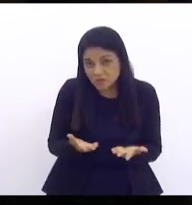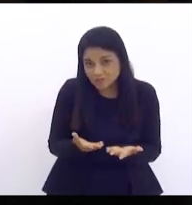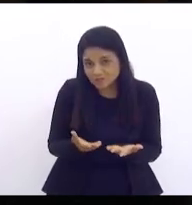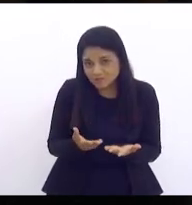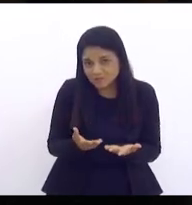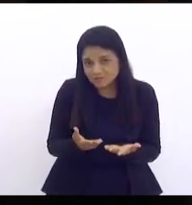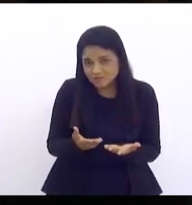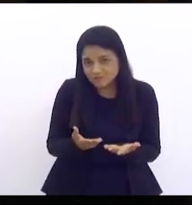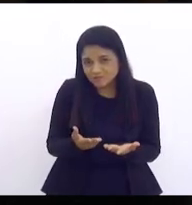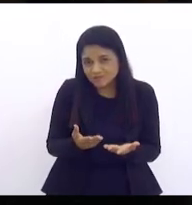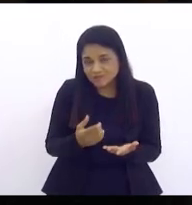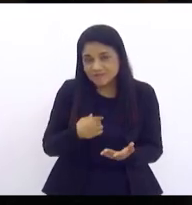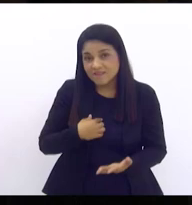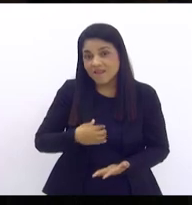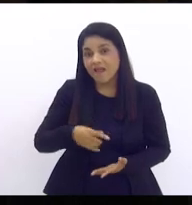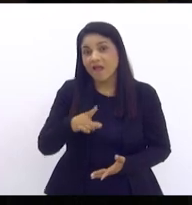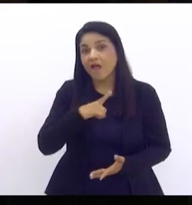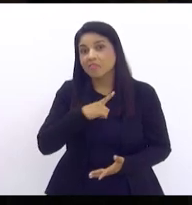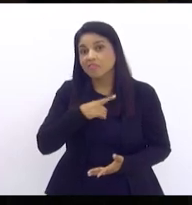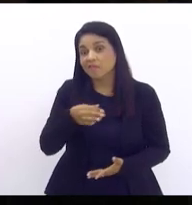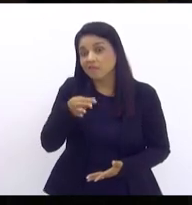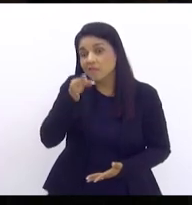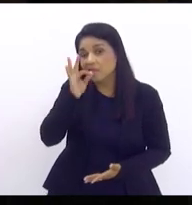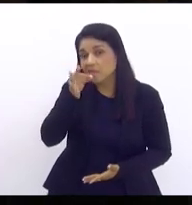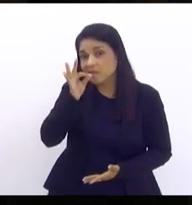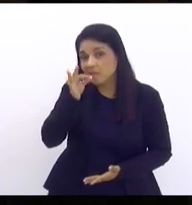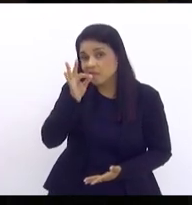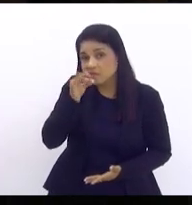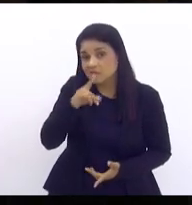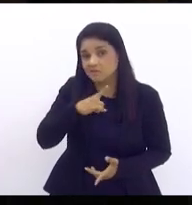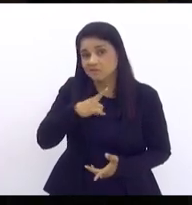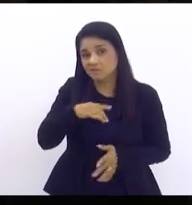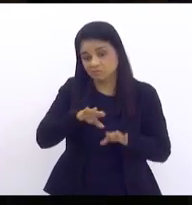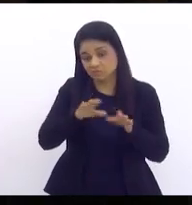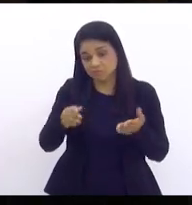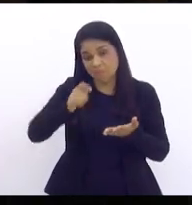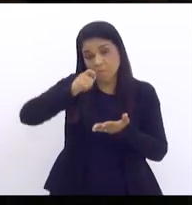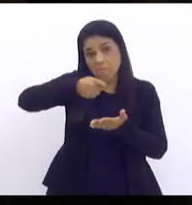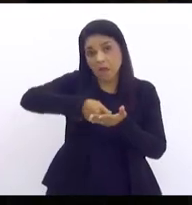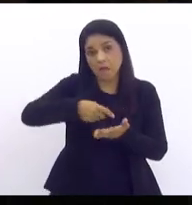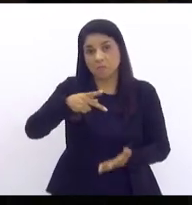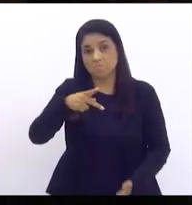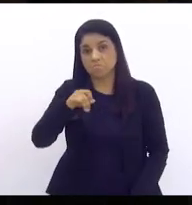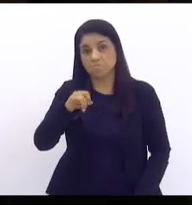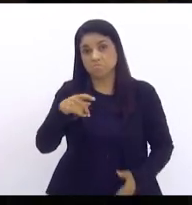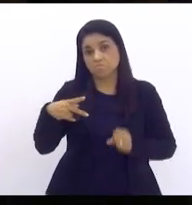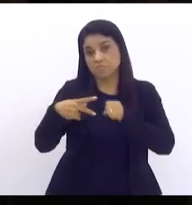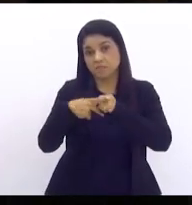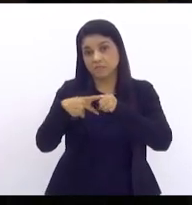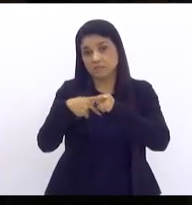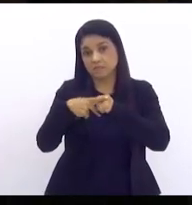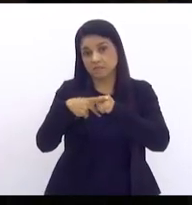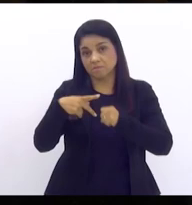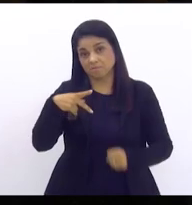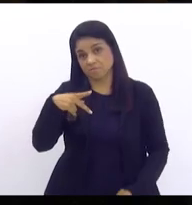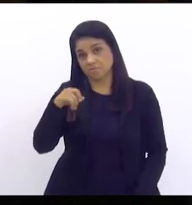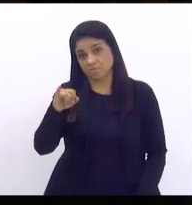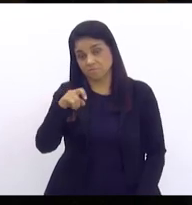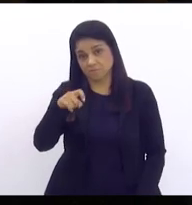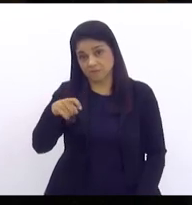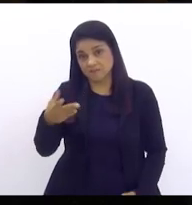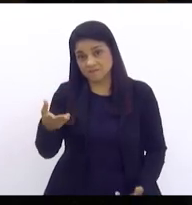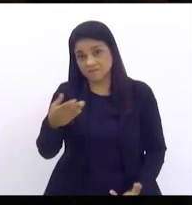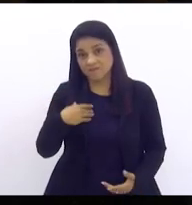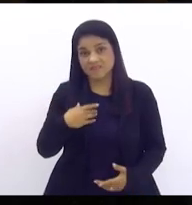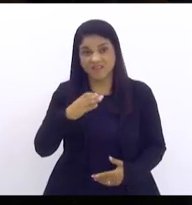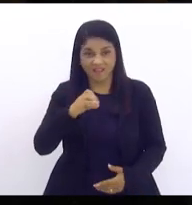Até cafezinho no balcão você paga com PIX. As clínicas de saúde não aceitarem